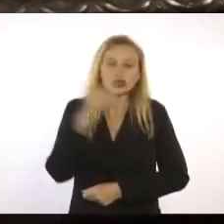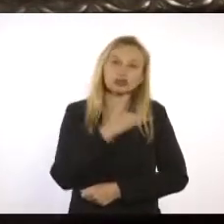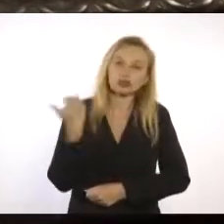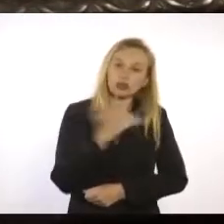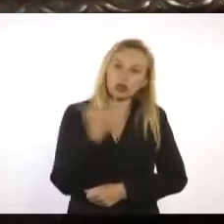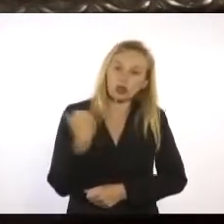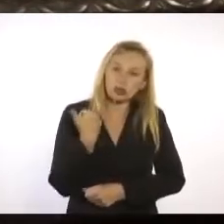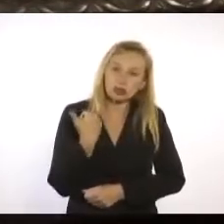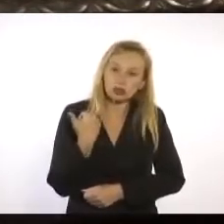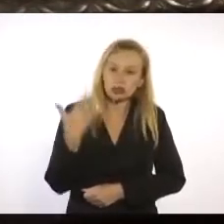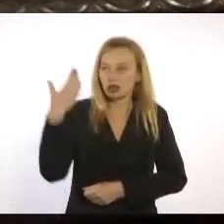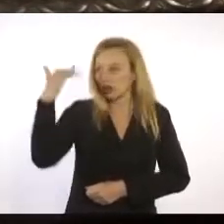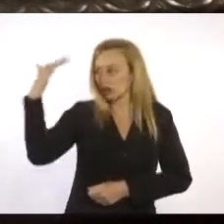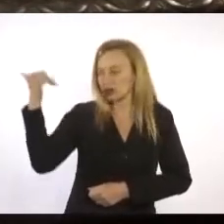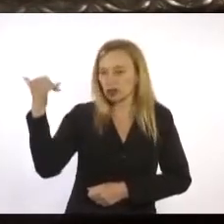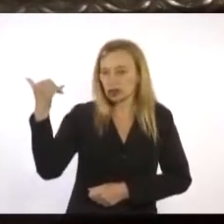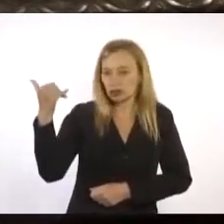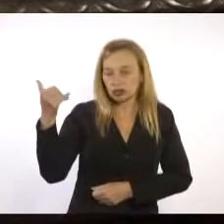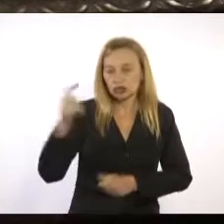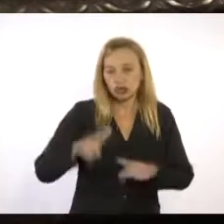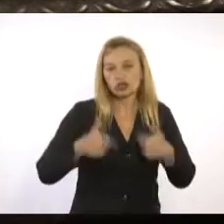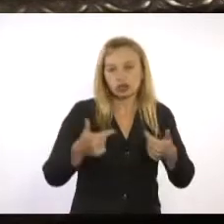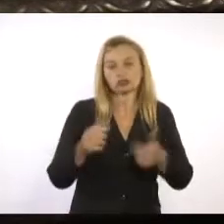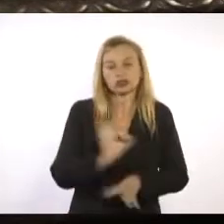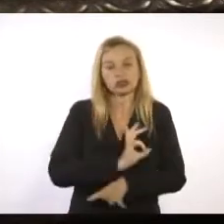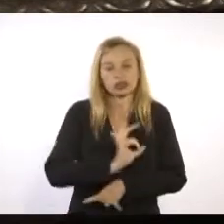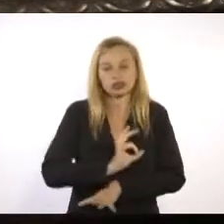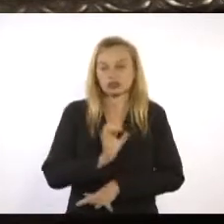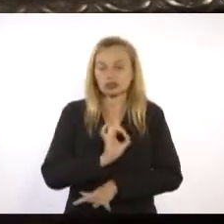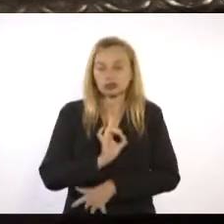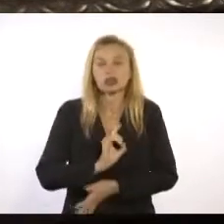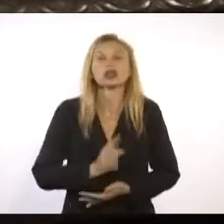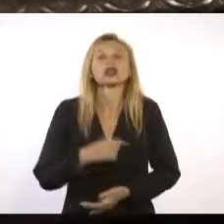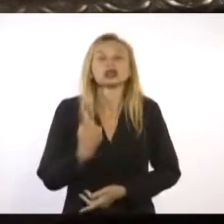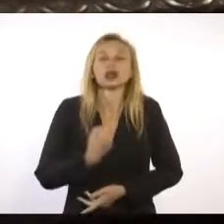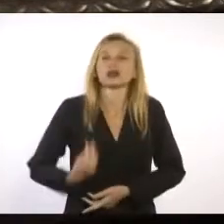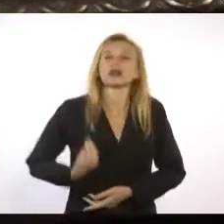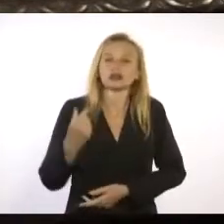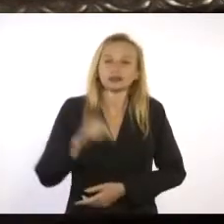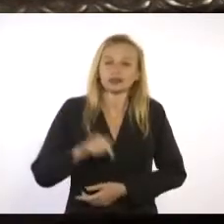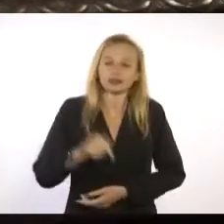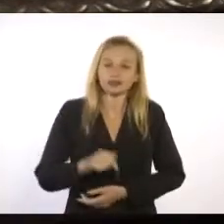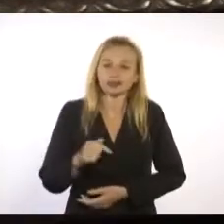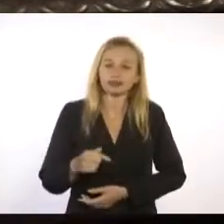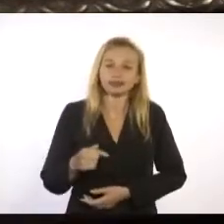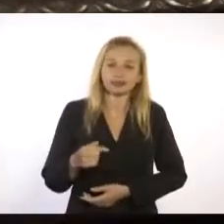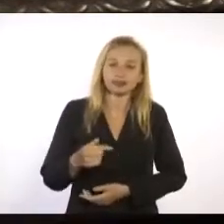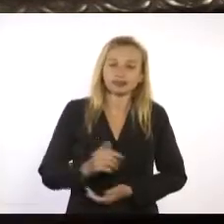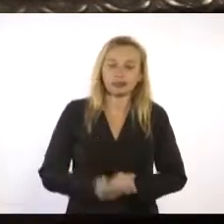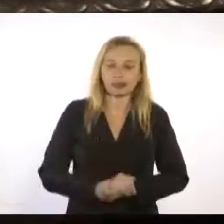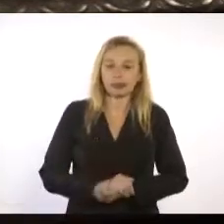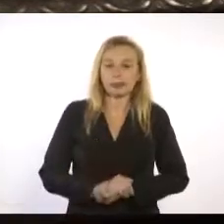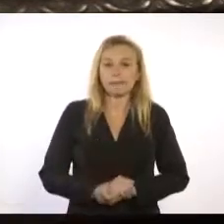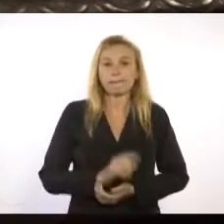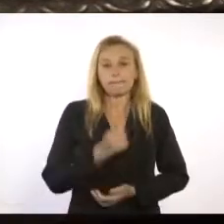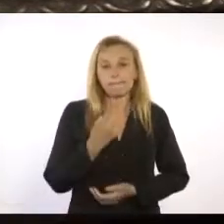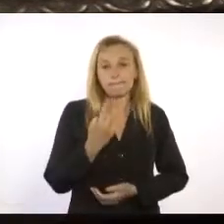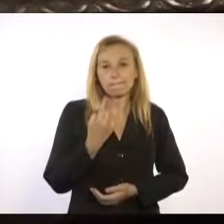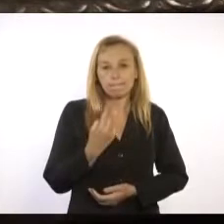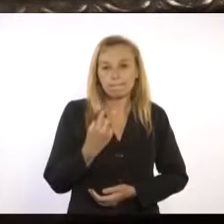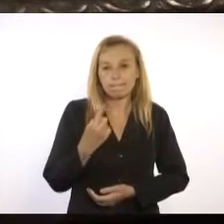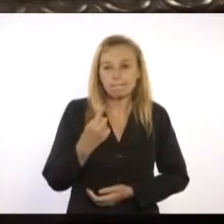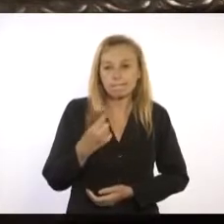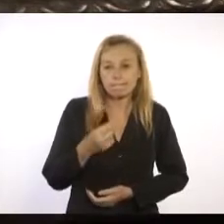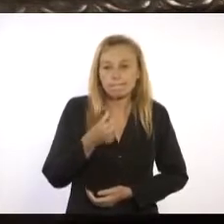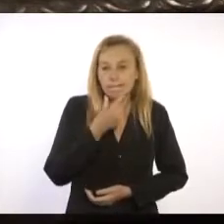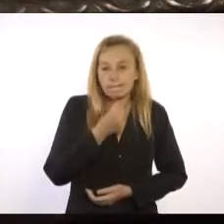ou um sucesso de suas operações policiais. Mas estamos aqui, bom sucesso. Um menino de 3 anos foi ferido